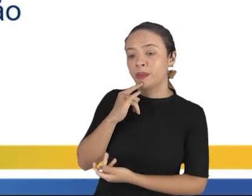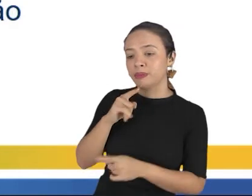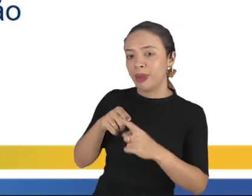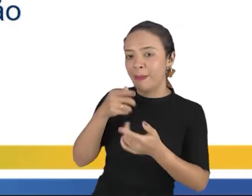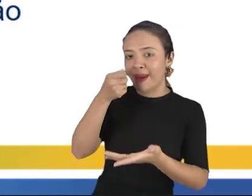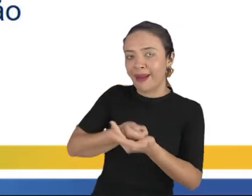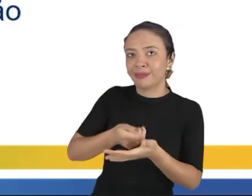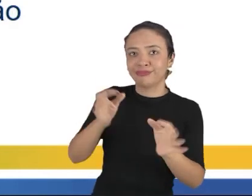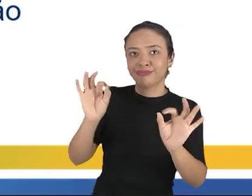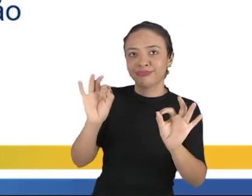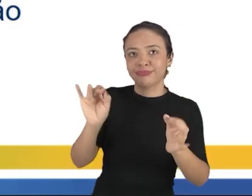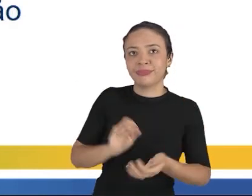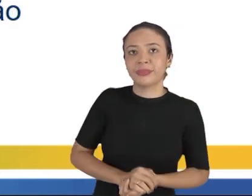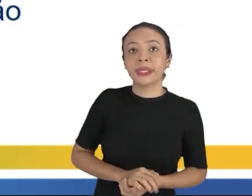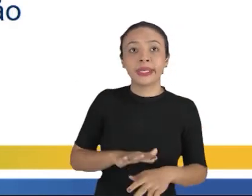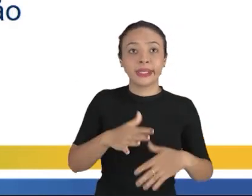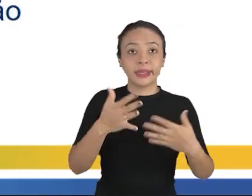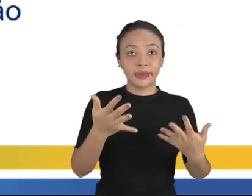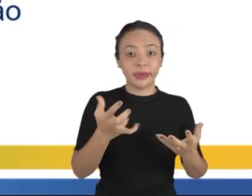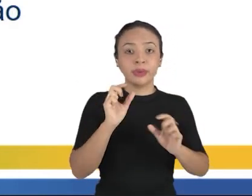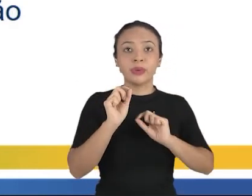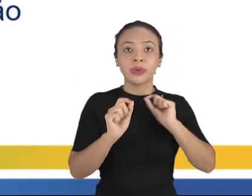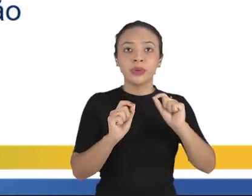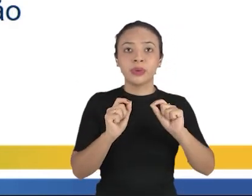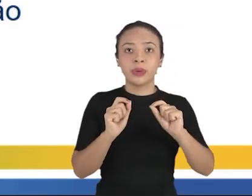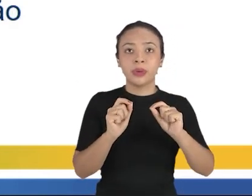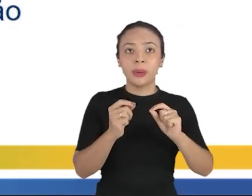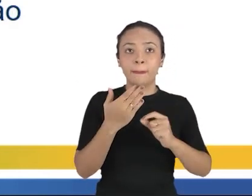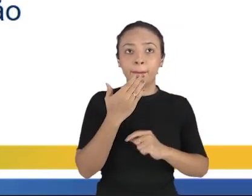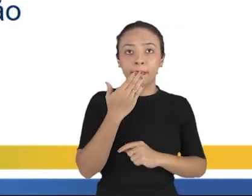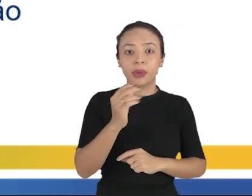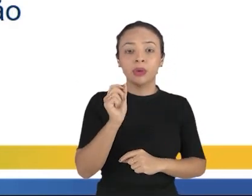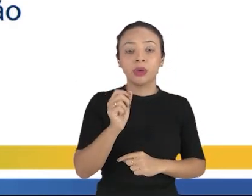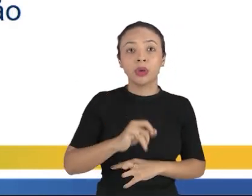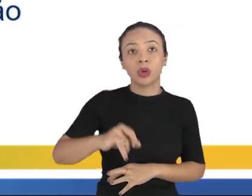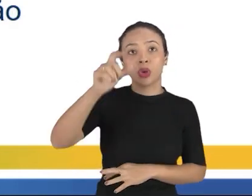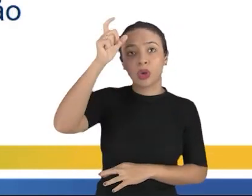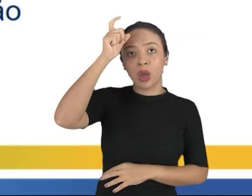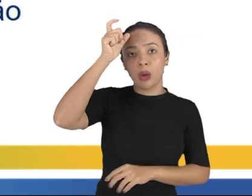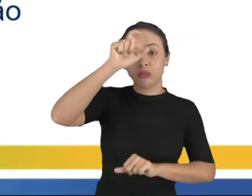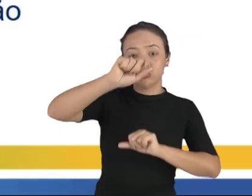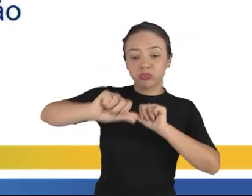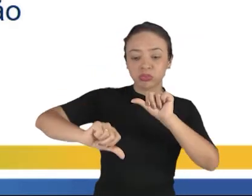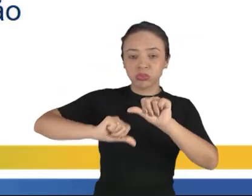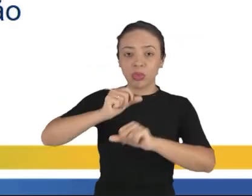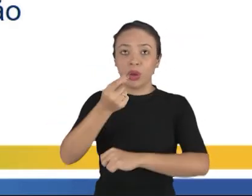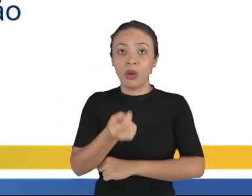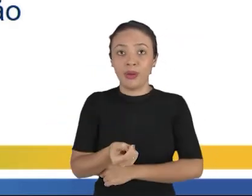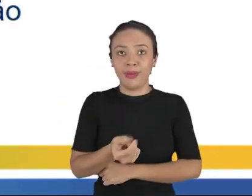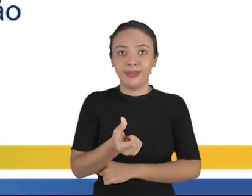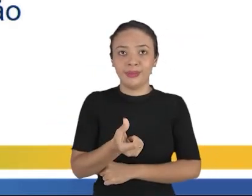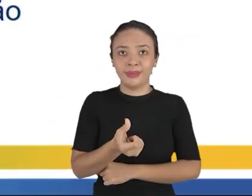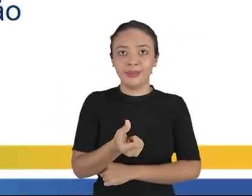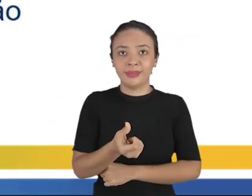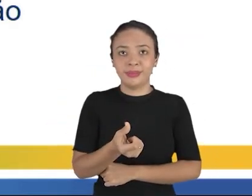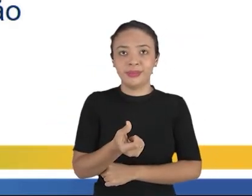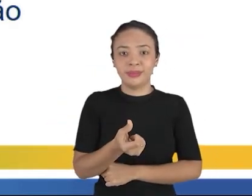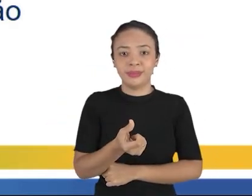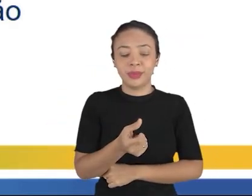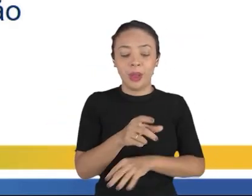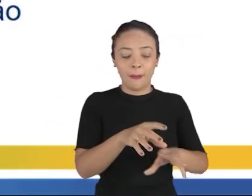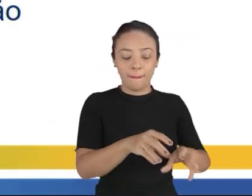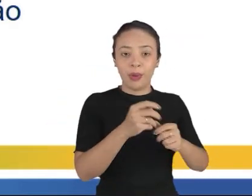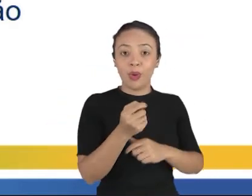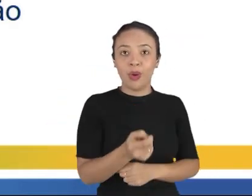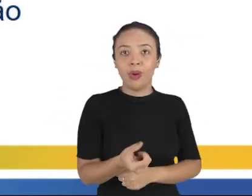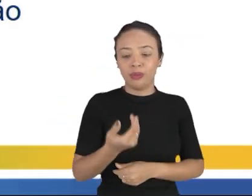a conta. Jack então pediu para que o diabo se transformasse em uma moeda. Tendo se transformado, Jack pegou a